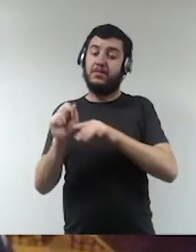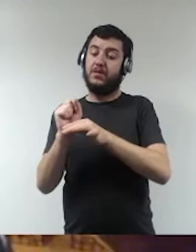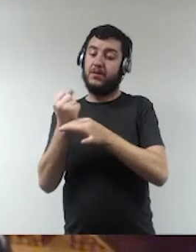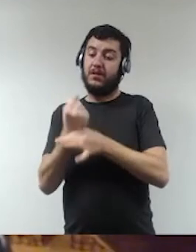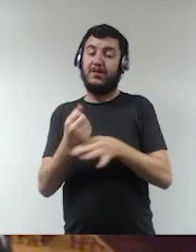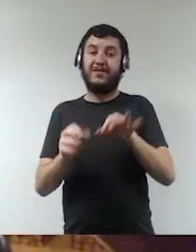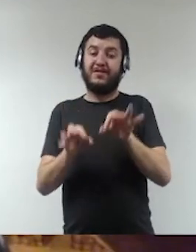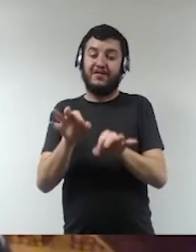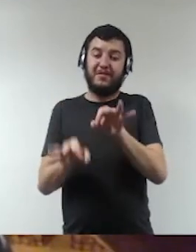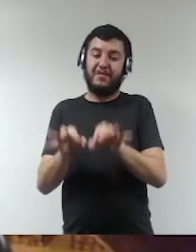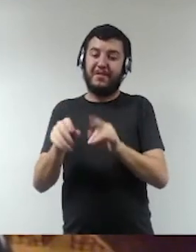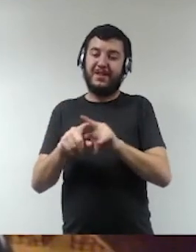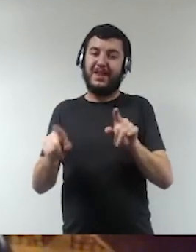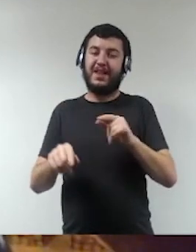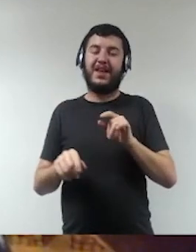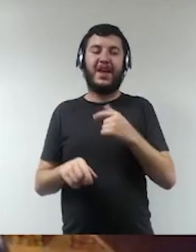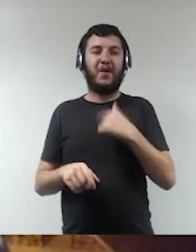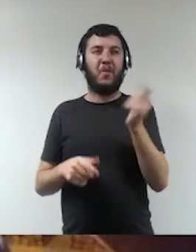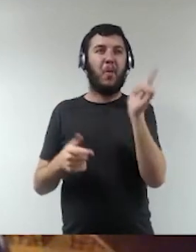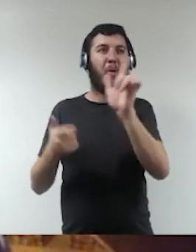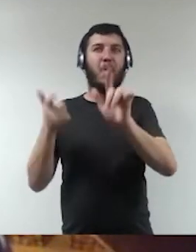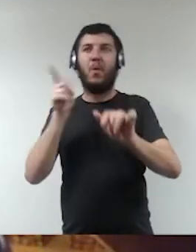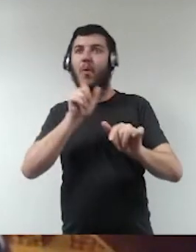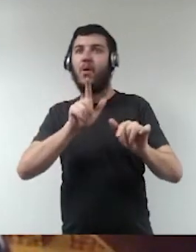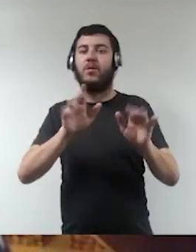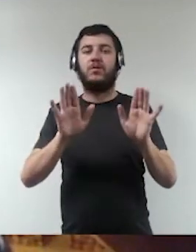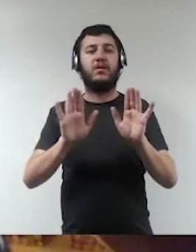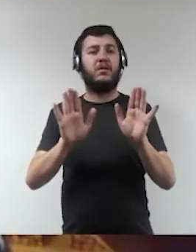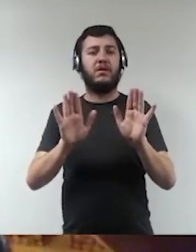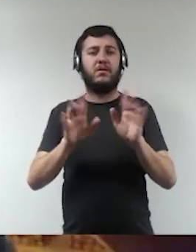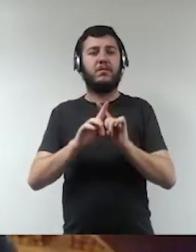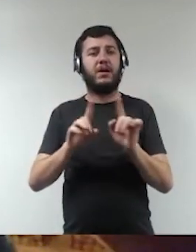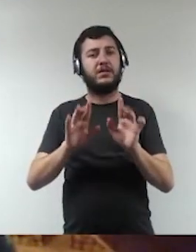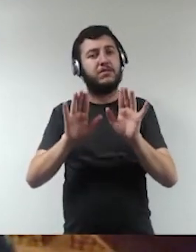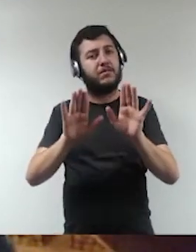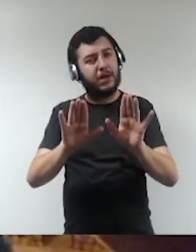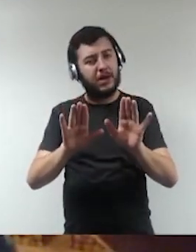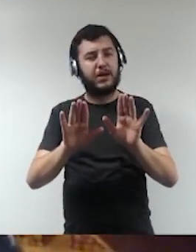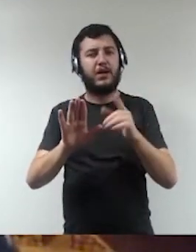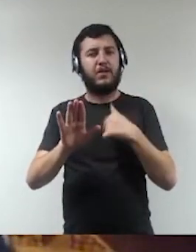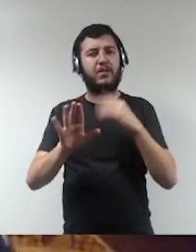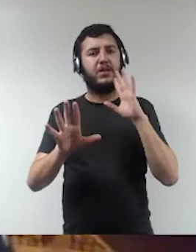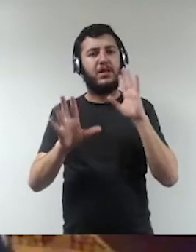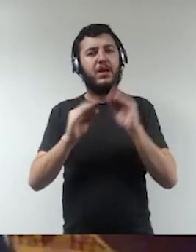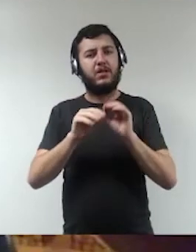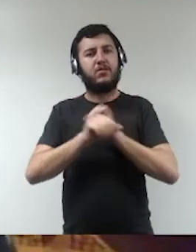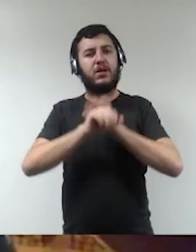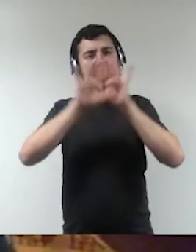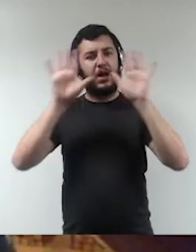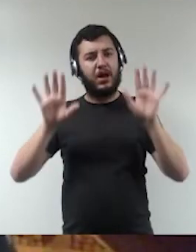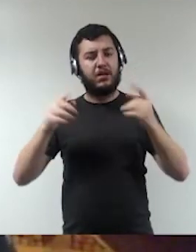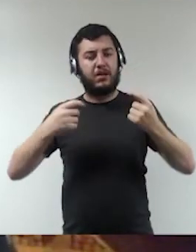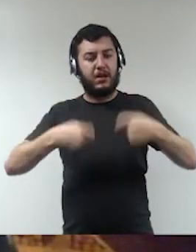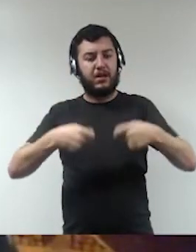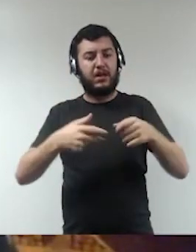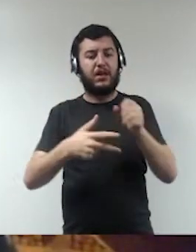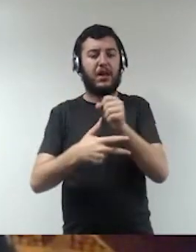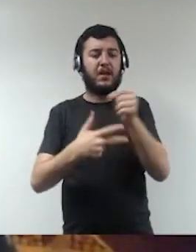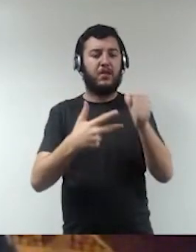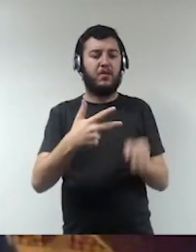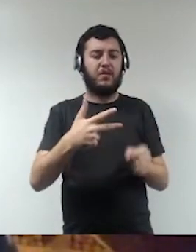digo que consiga em todas as vezes, mas para mim é muito clara a necessidade do Poder Judiciário